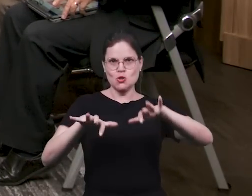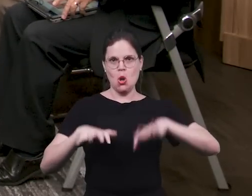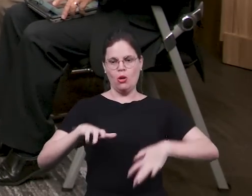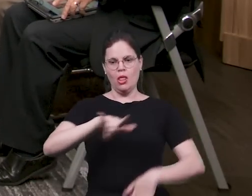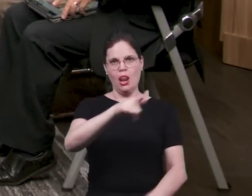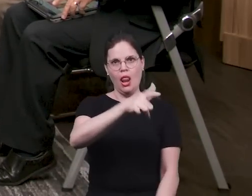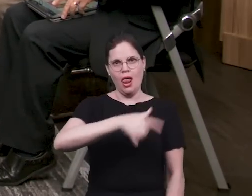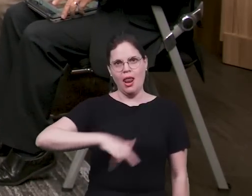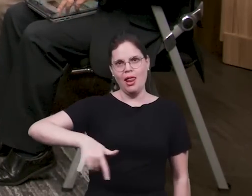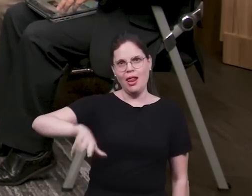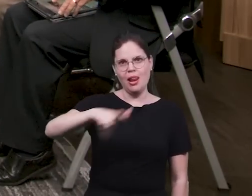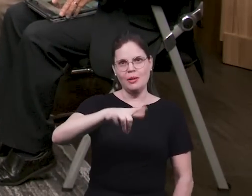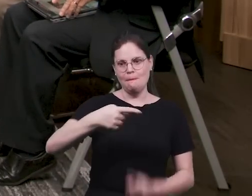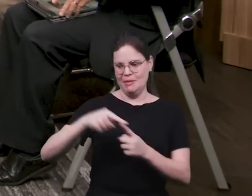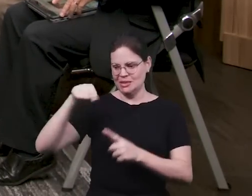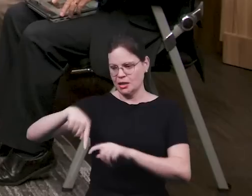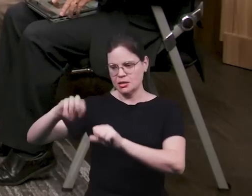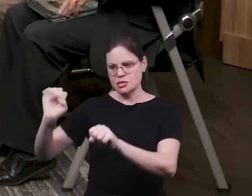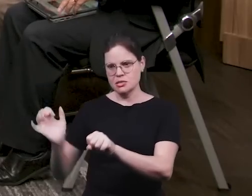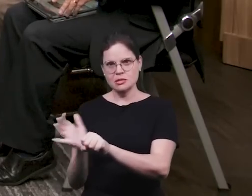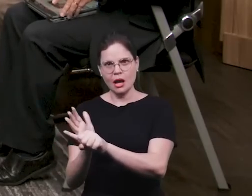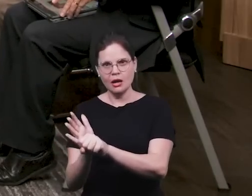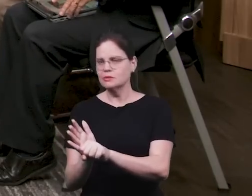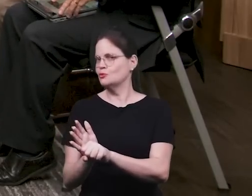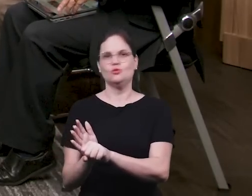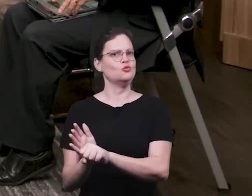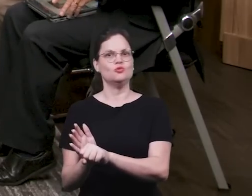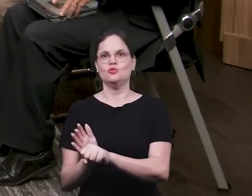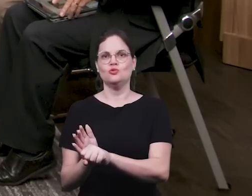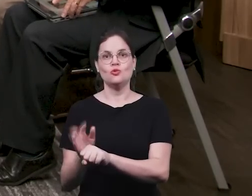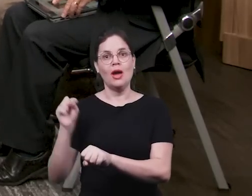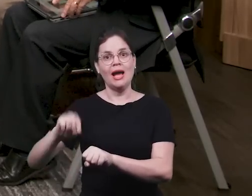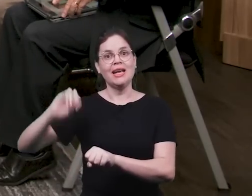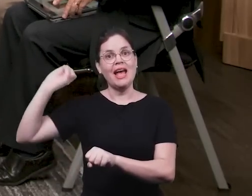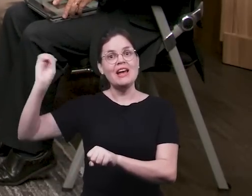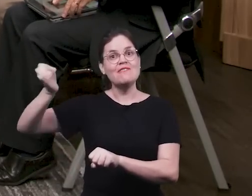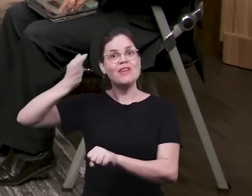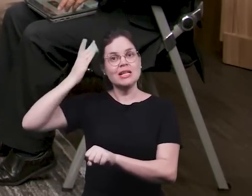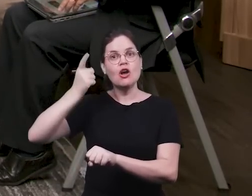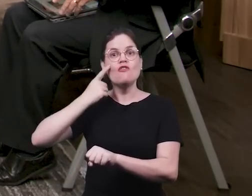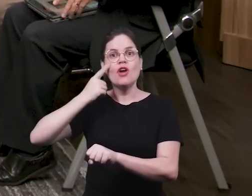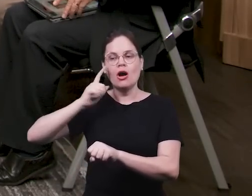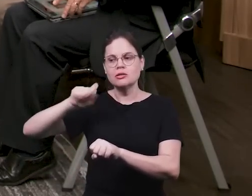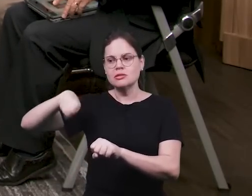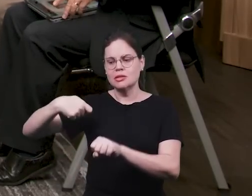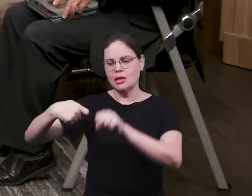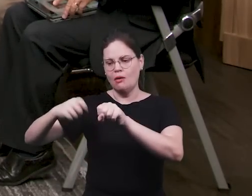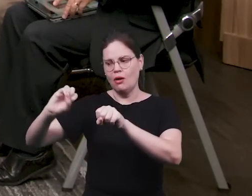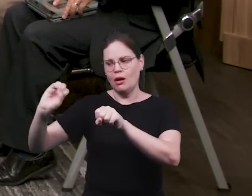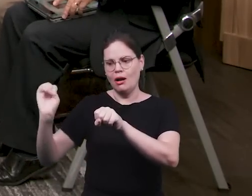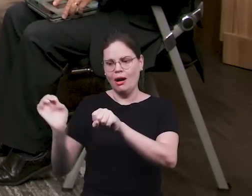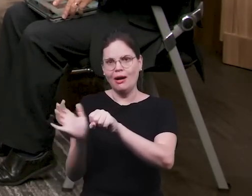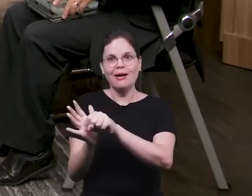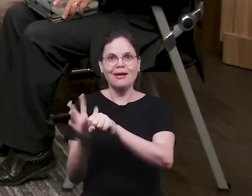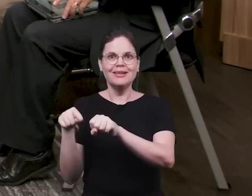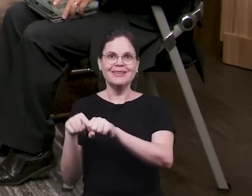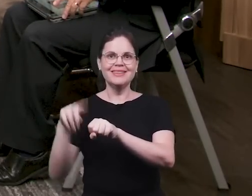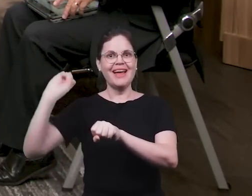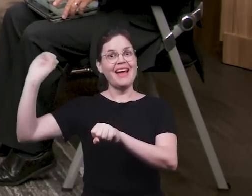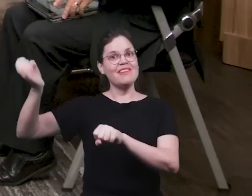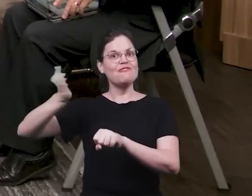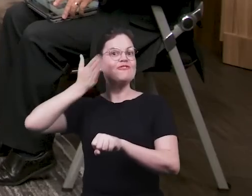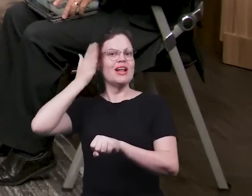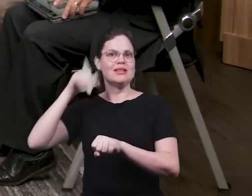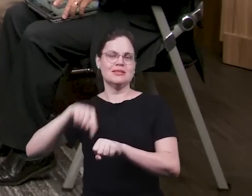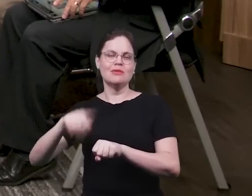isso é a nossa grande preocupação. Quando se fala em revelação, se fala em luz. E você sabe que a luz não agrada a quem está